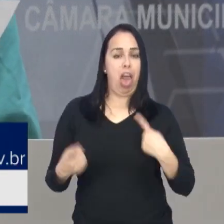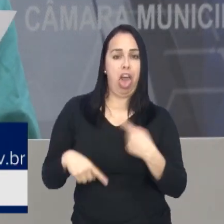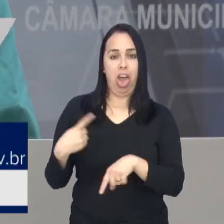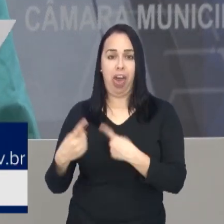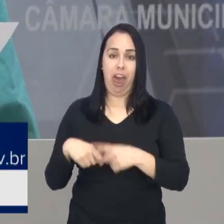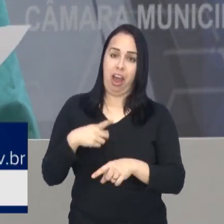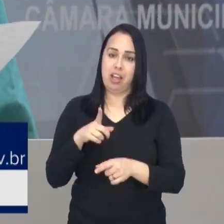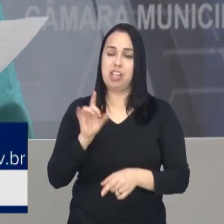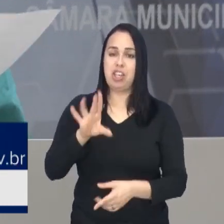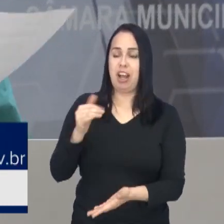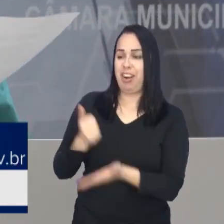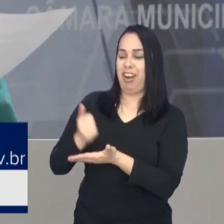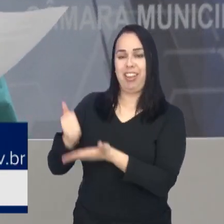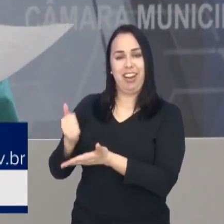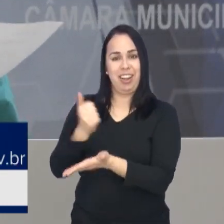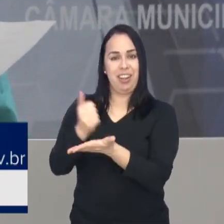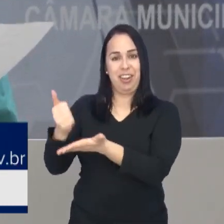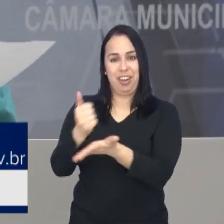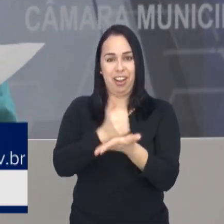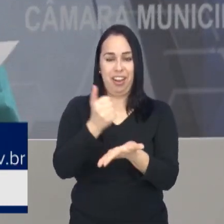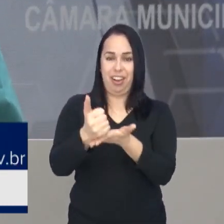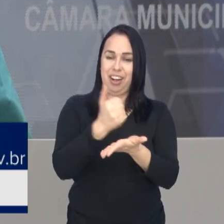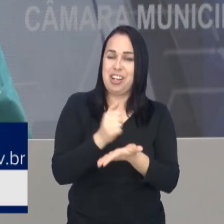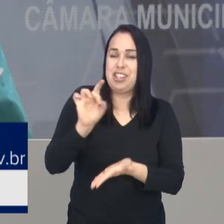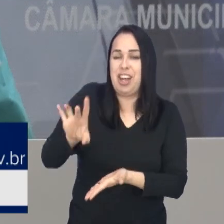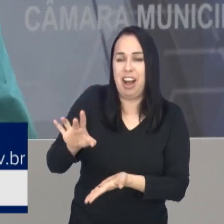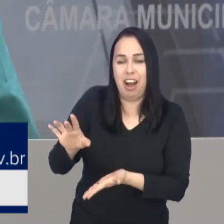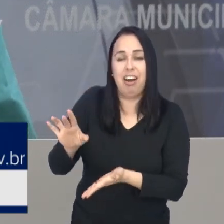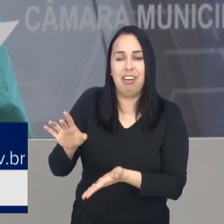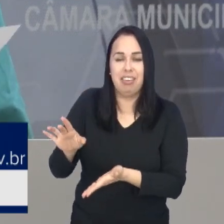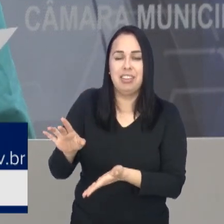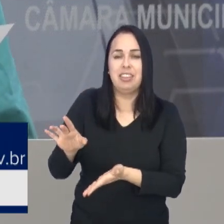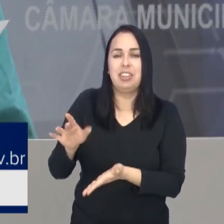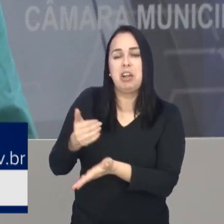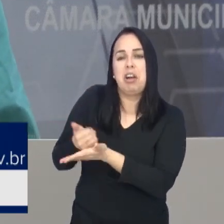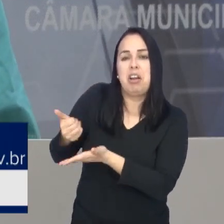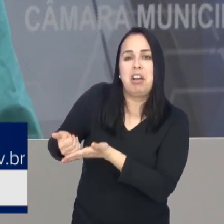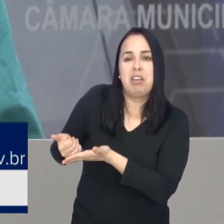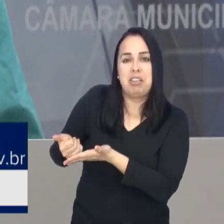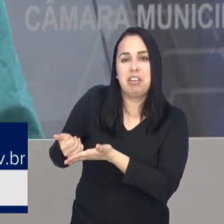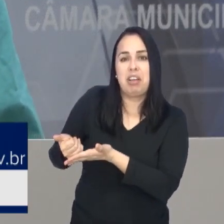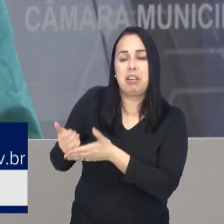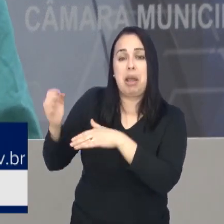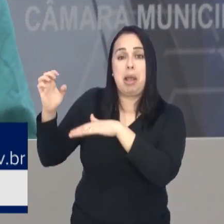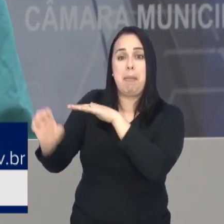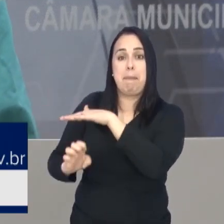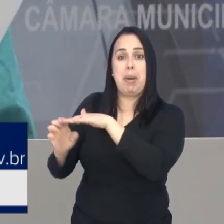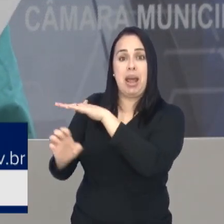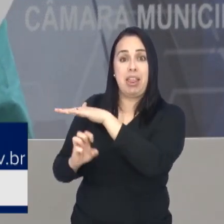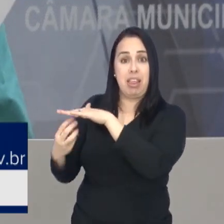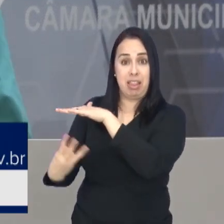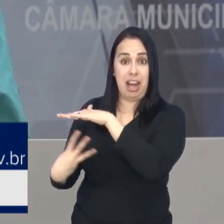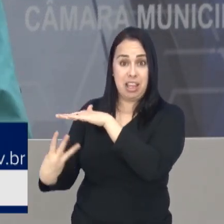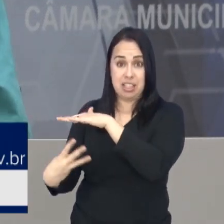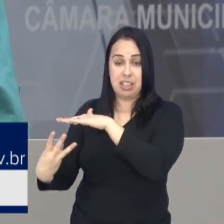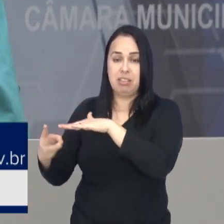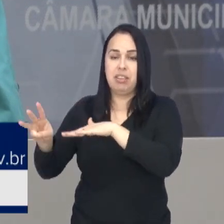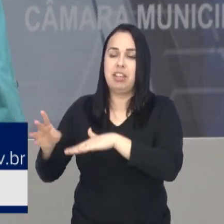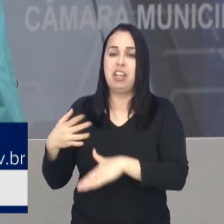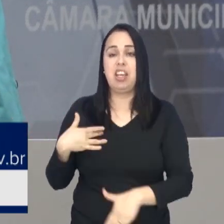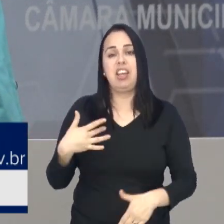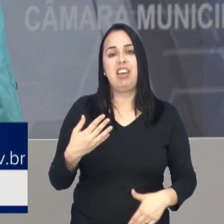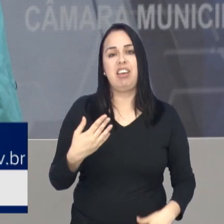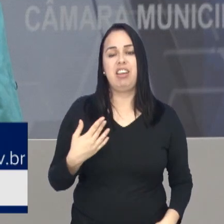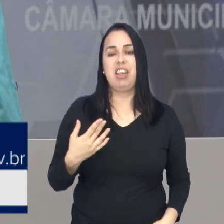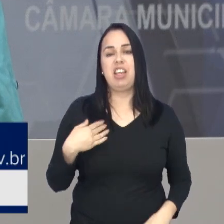contrata e continua pegando credenciados, continua contratando pelas terceirizadas e continua aí fingindo que está